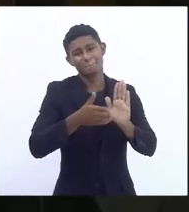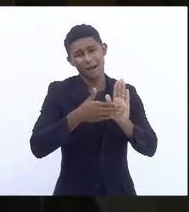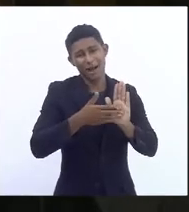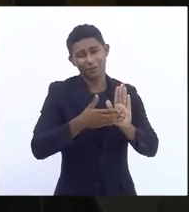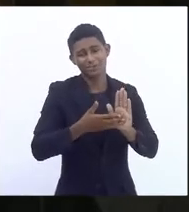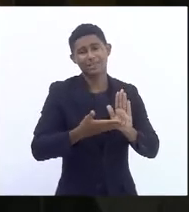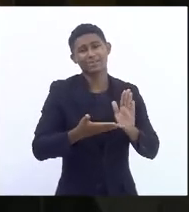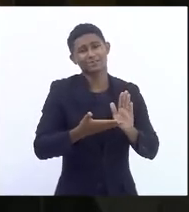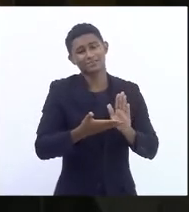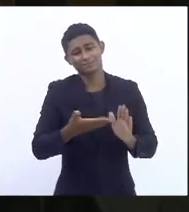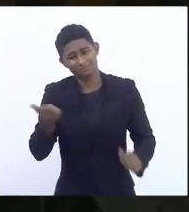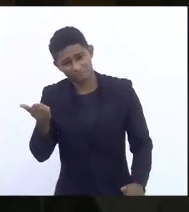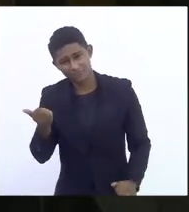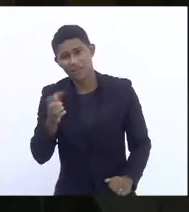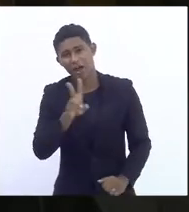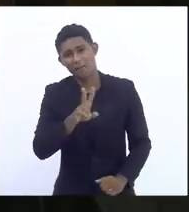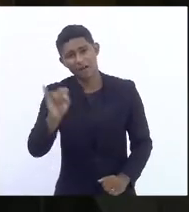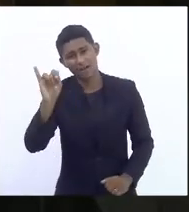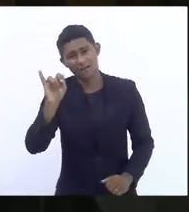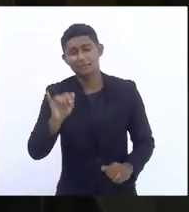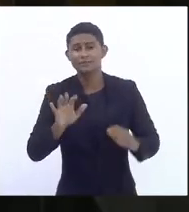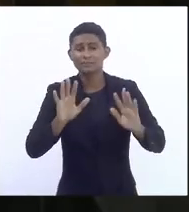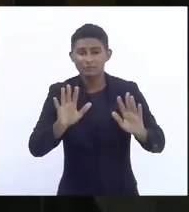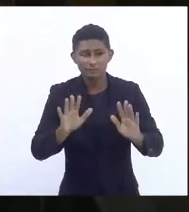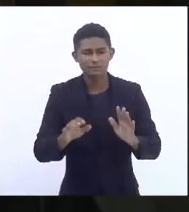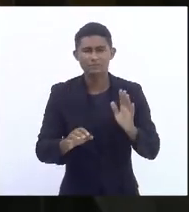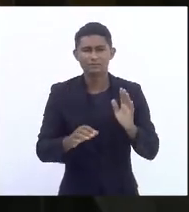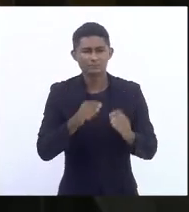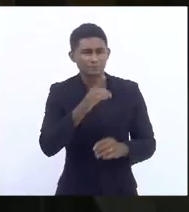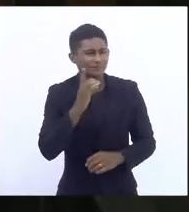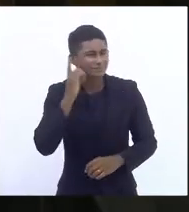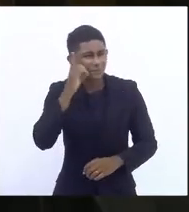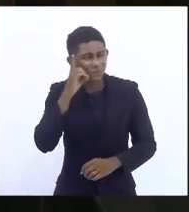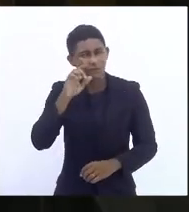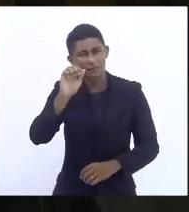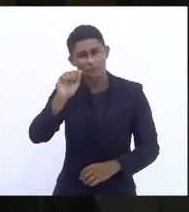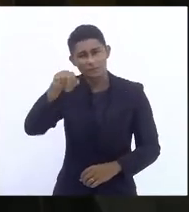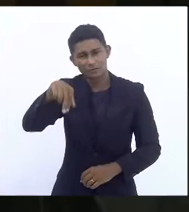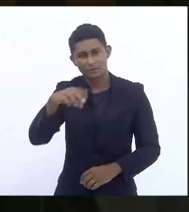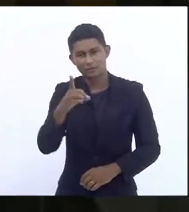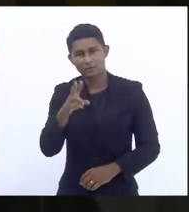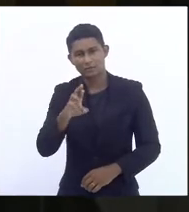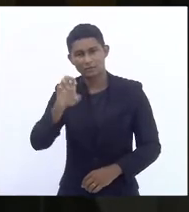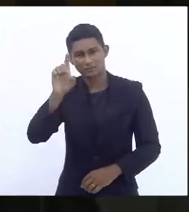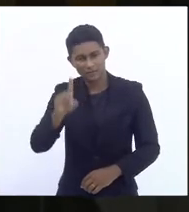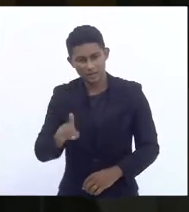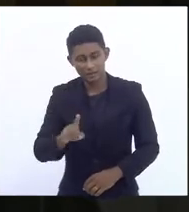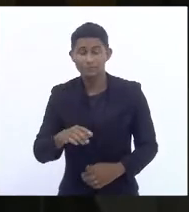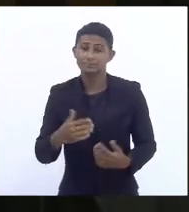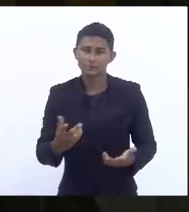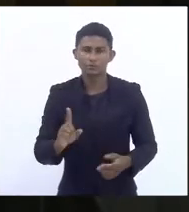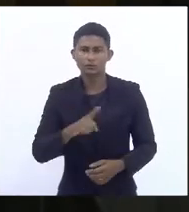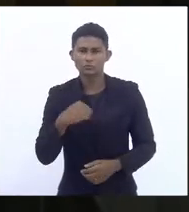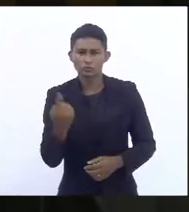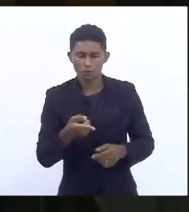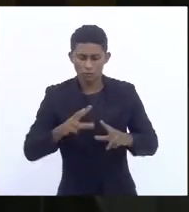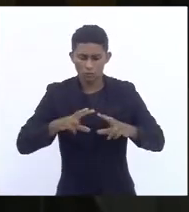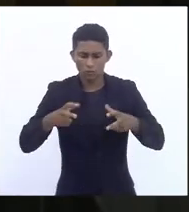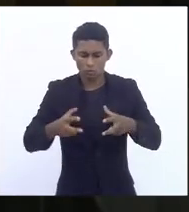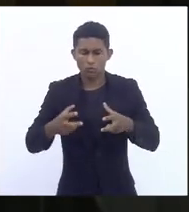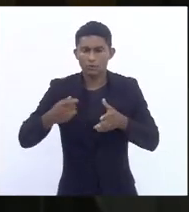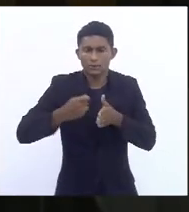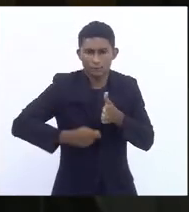na escola do deputado André Siciliano, vamos fazer, pela Comissão de Tributação,